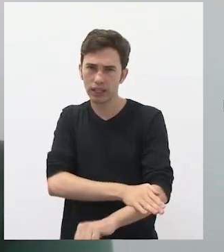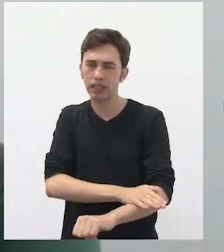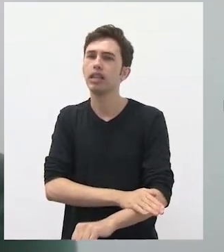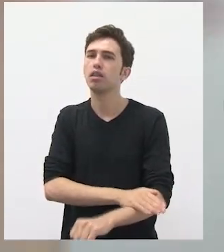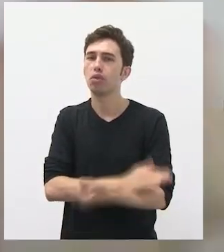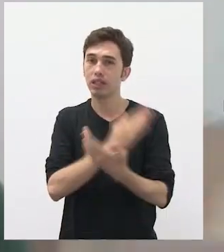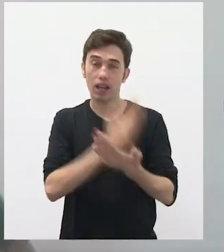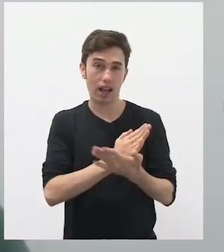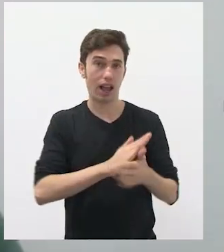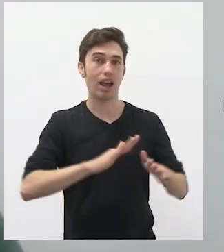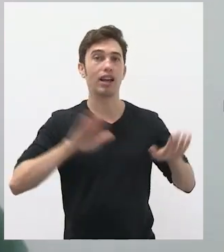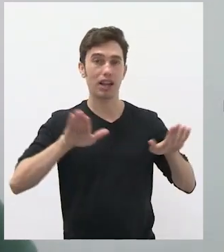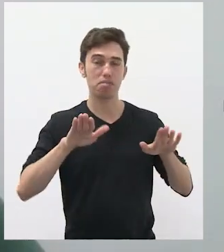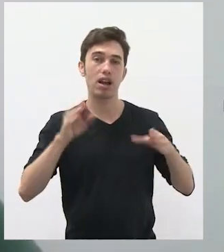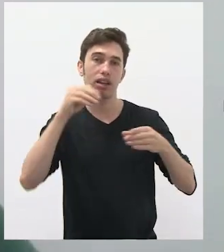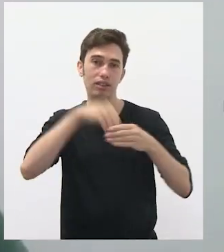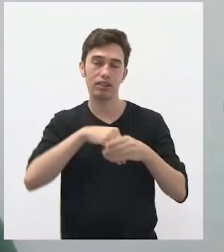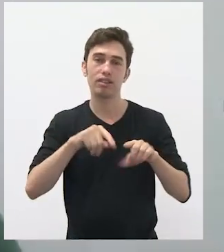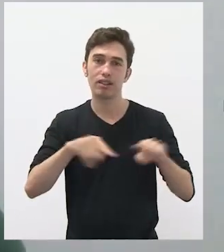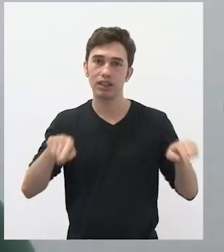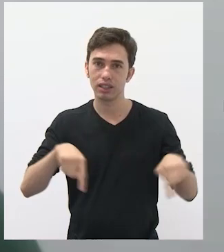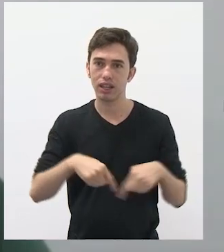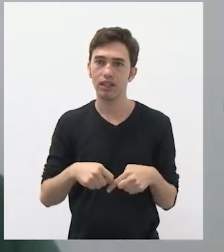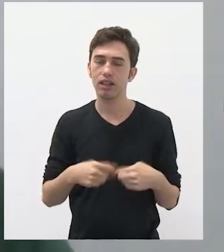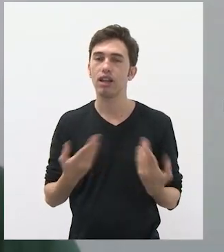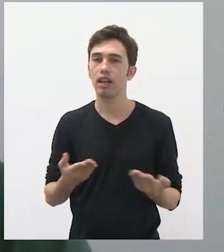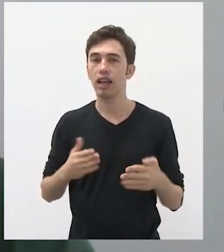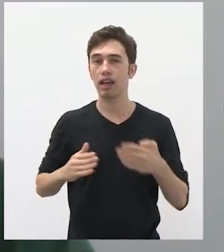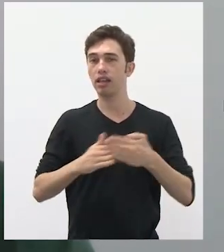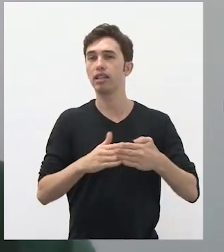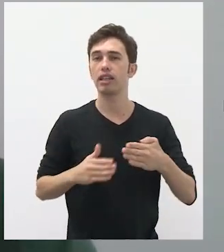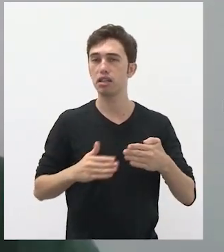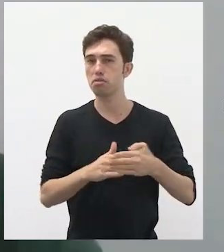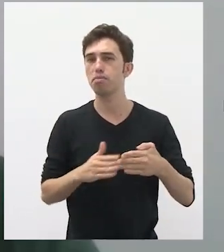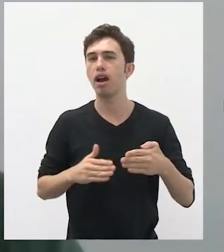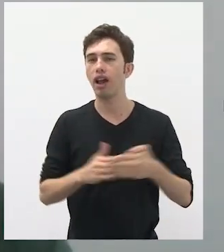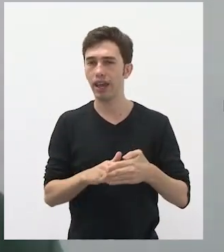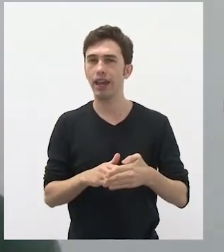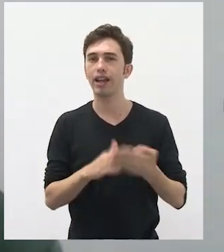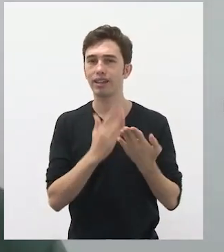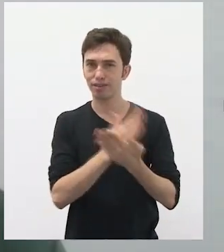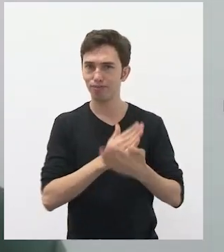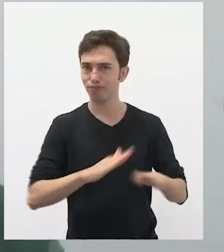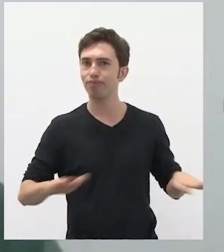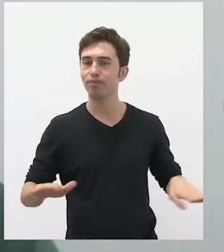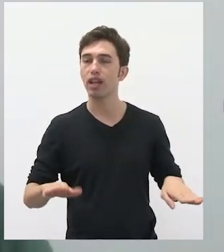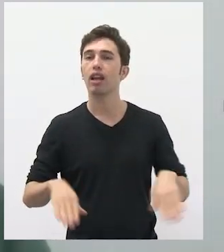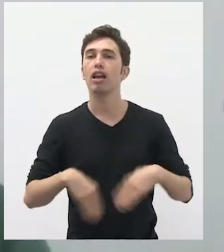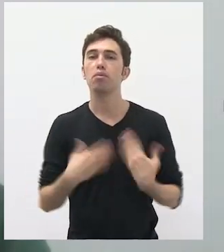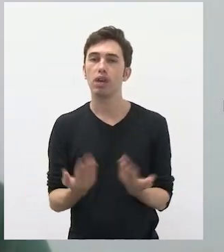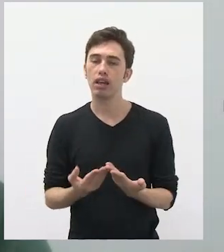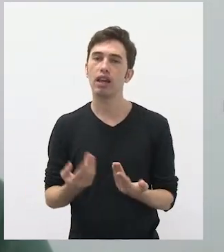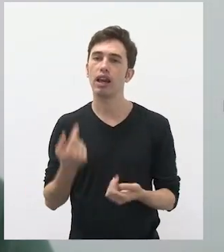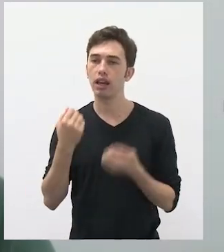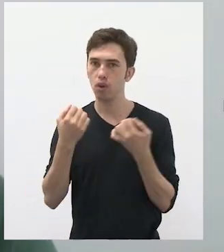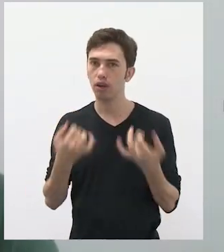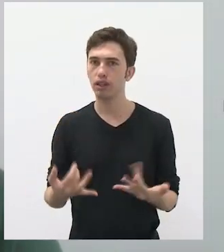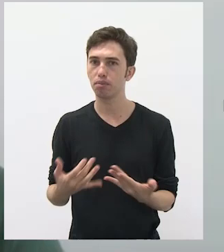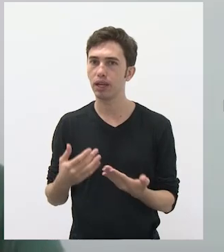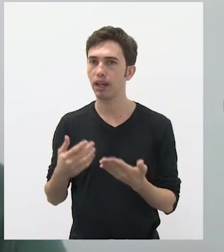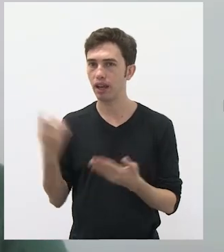E que explicam ali, barreiras essas que explicam aqueles dados lá que eu trago no começo da minha